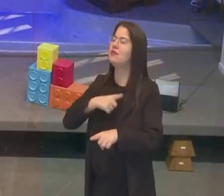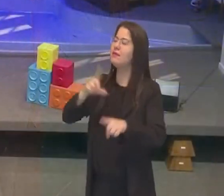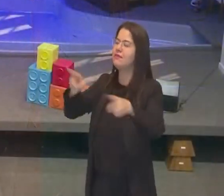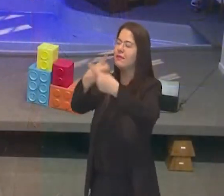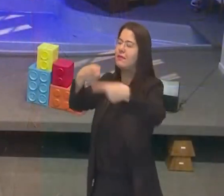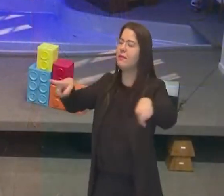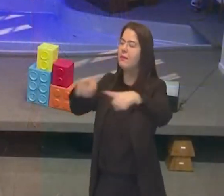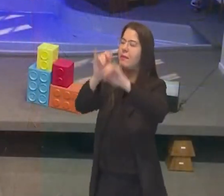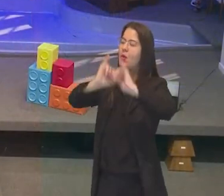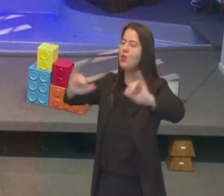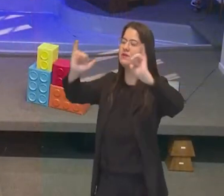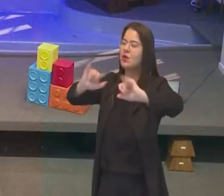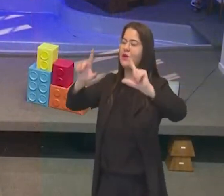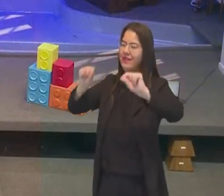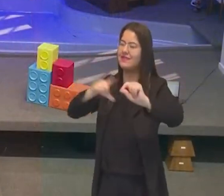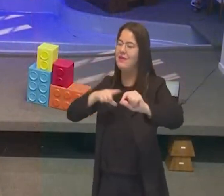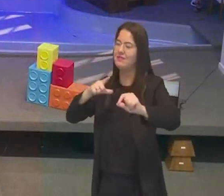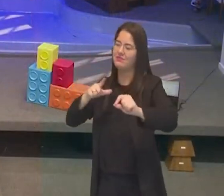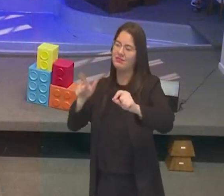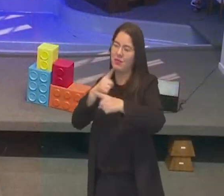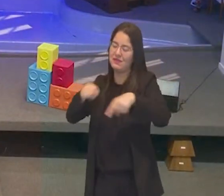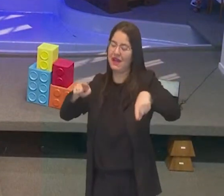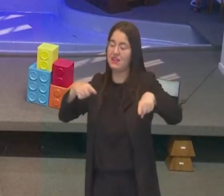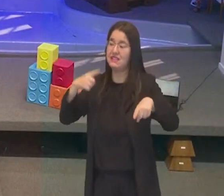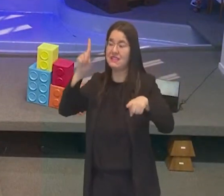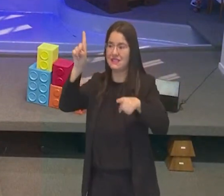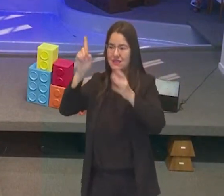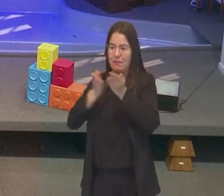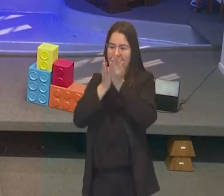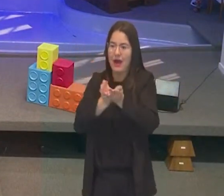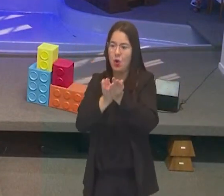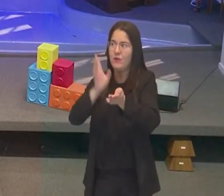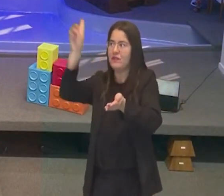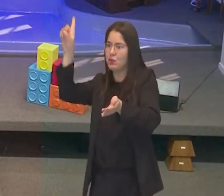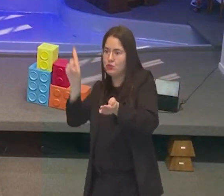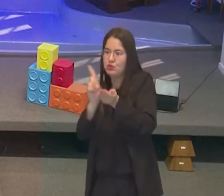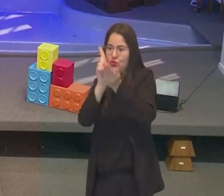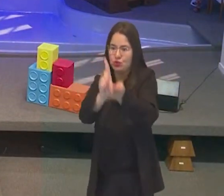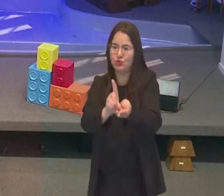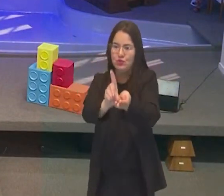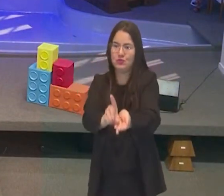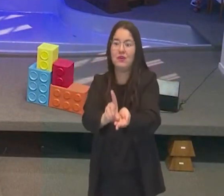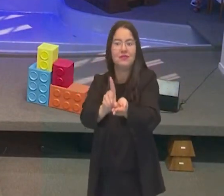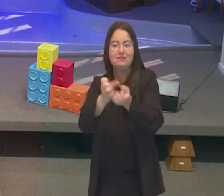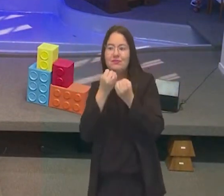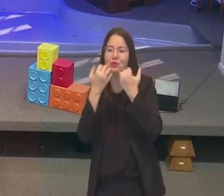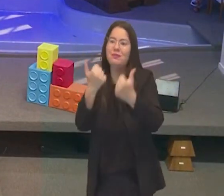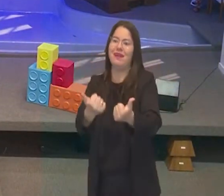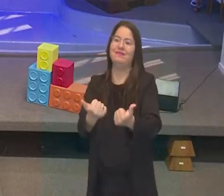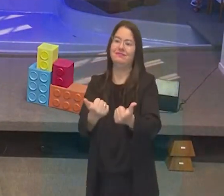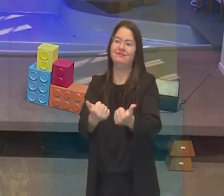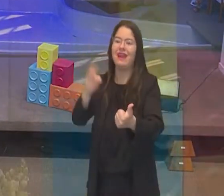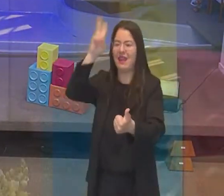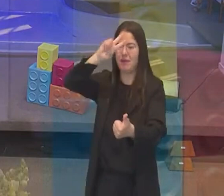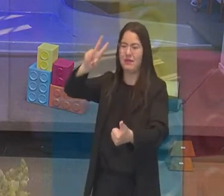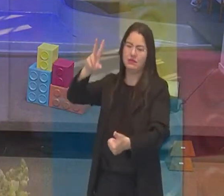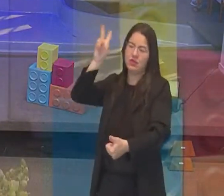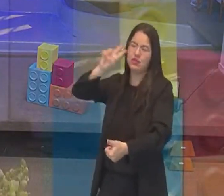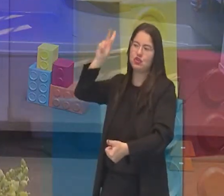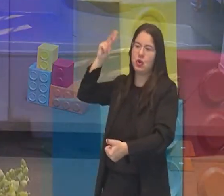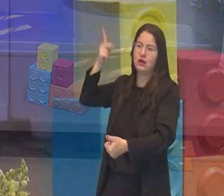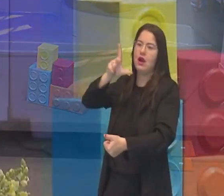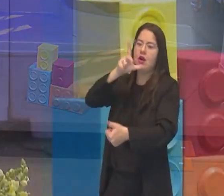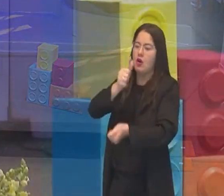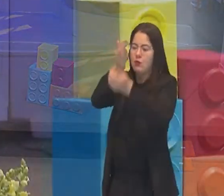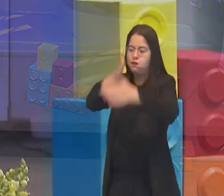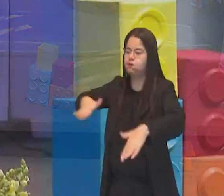tudo vai muito bem. A gente canta isso lá no Crescer, lembrando da história da tempestade, quando Jesus está com seus